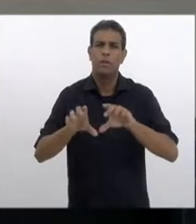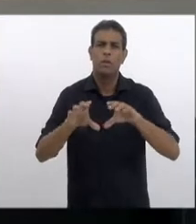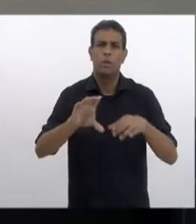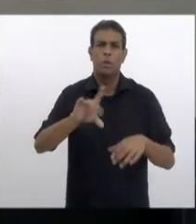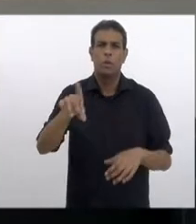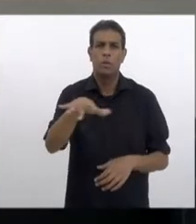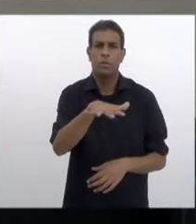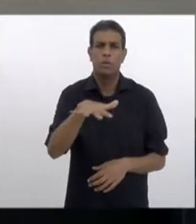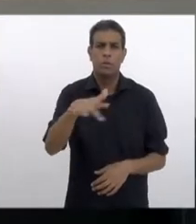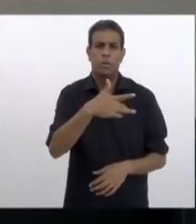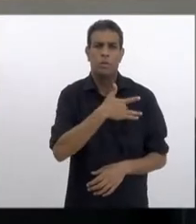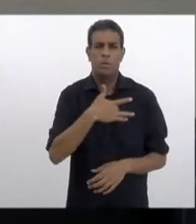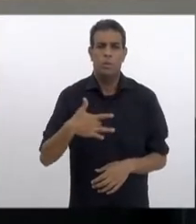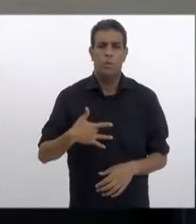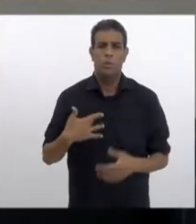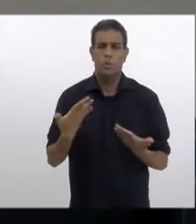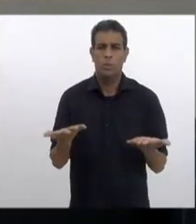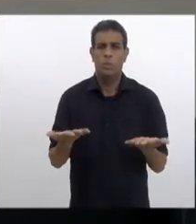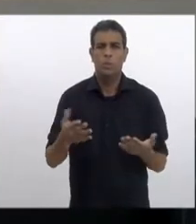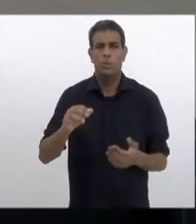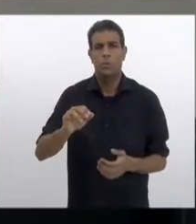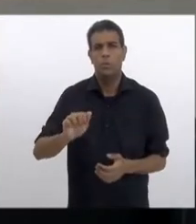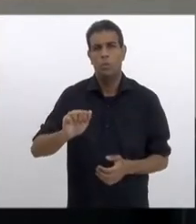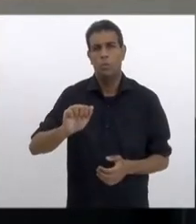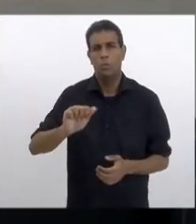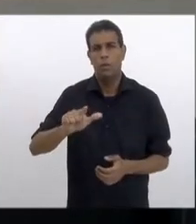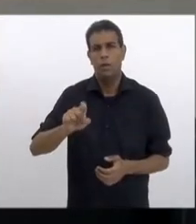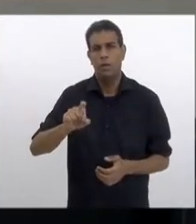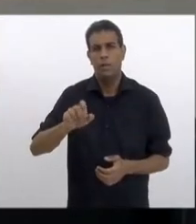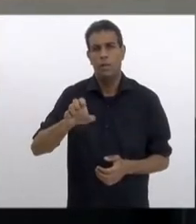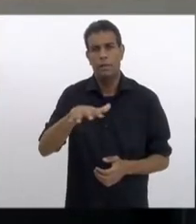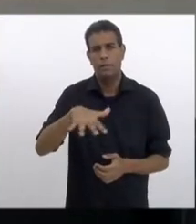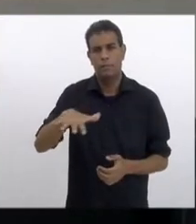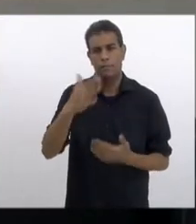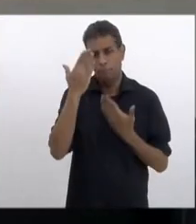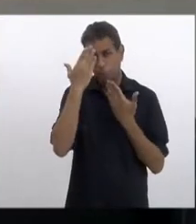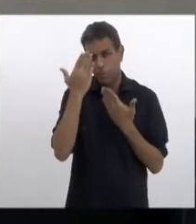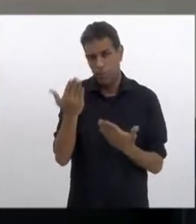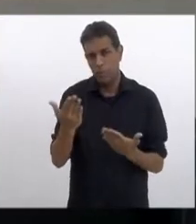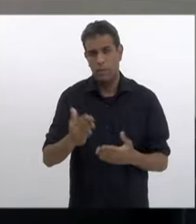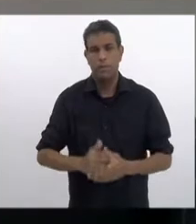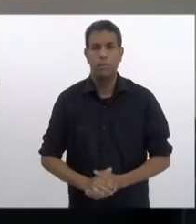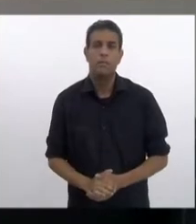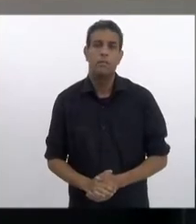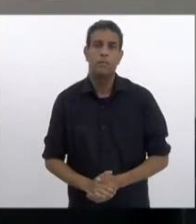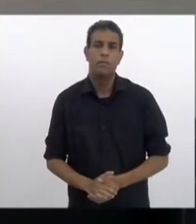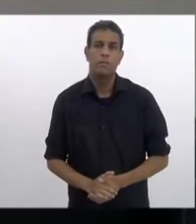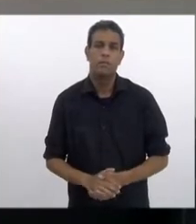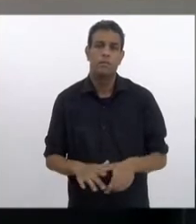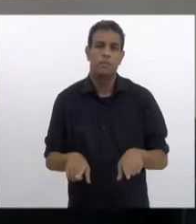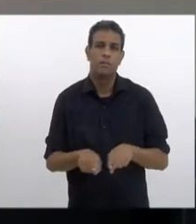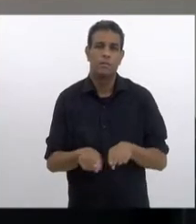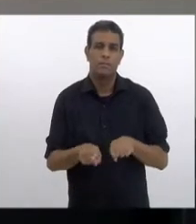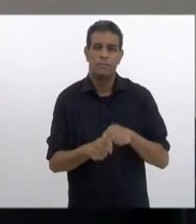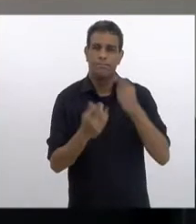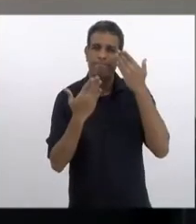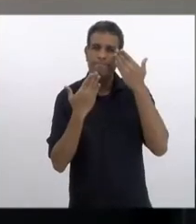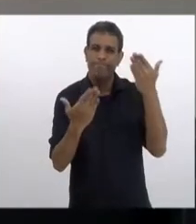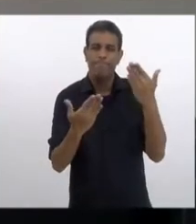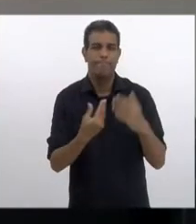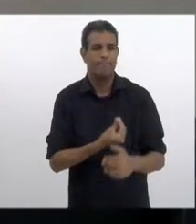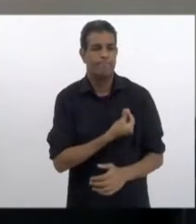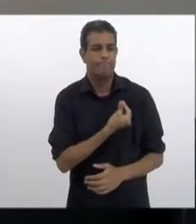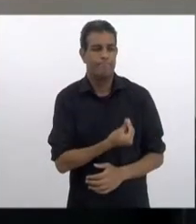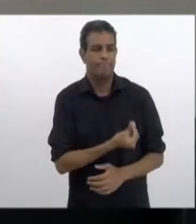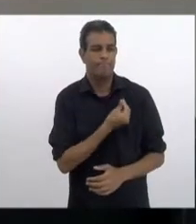da cidade de Tanguar, o Alf de Oliveira, muito obrigado pela sua presença. Quero agradecer também a